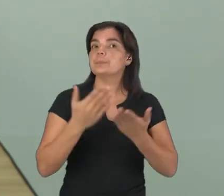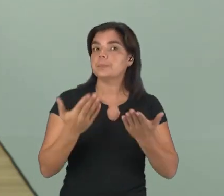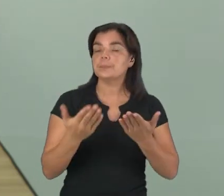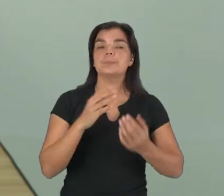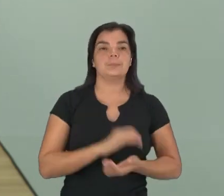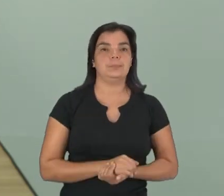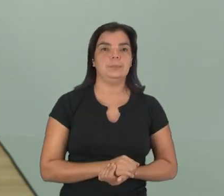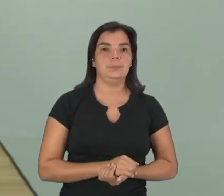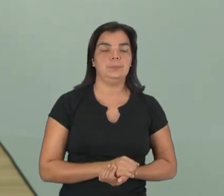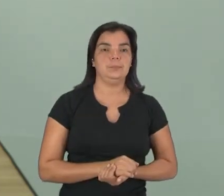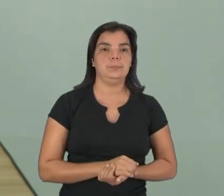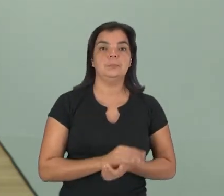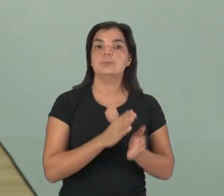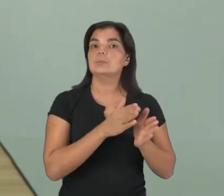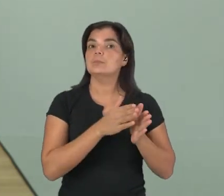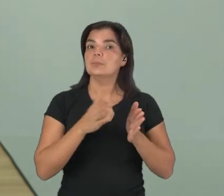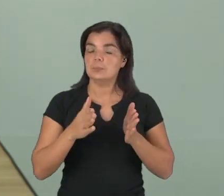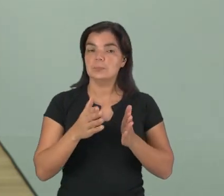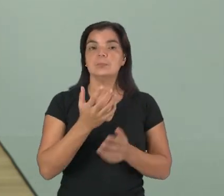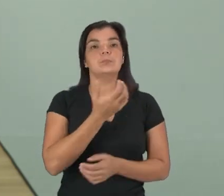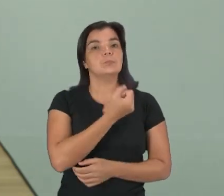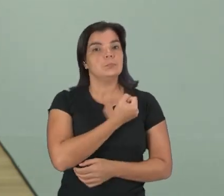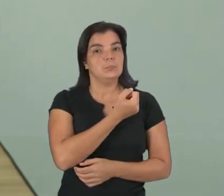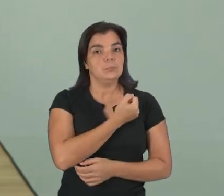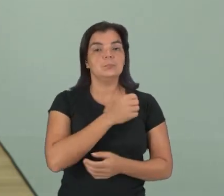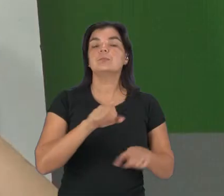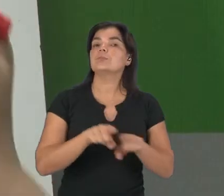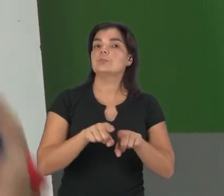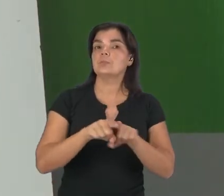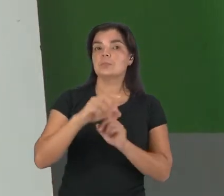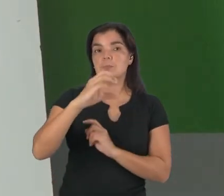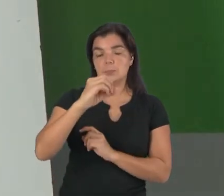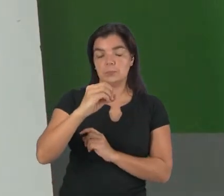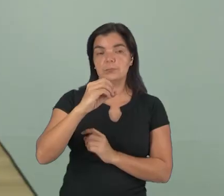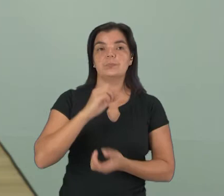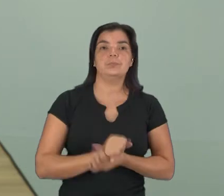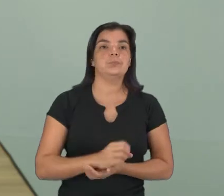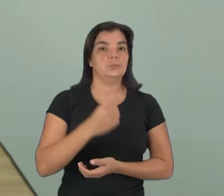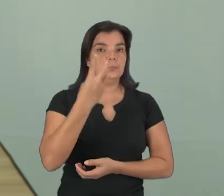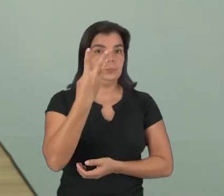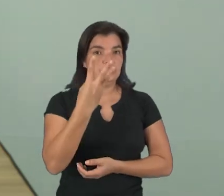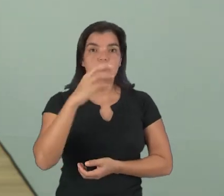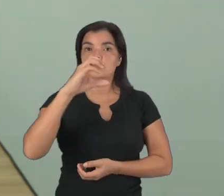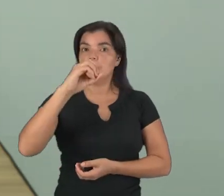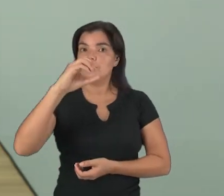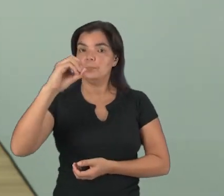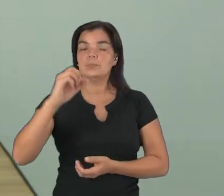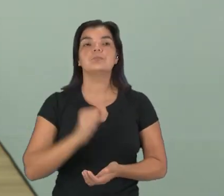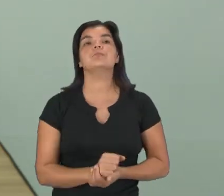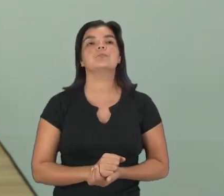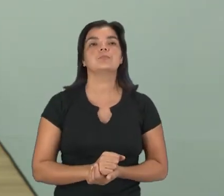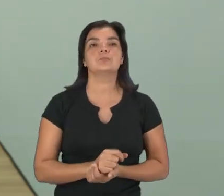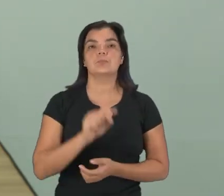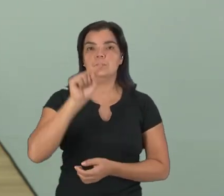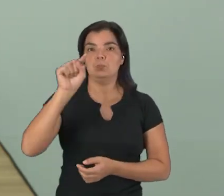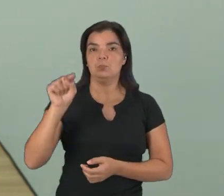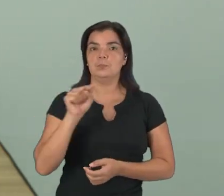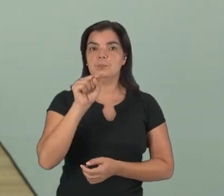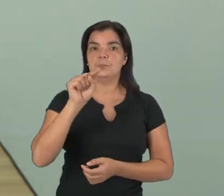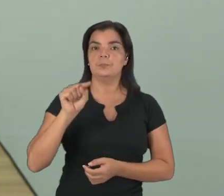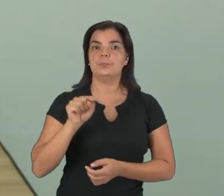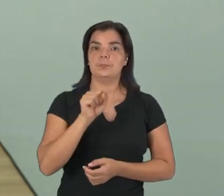vou correr as vírgulas de acordo com os zeros que eu tenho. Eu tenho 1, 2, 3, 0. Então, eu vou correr a vírgula aqui, ó.